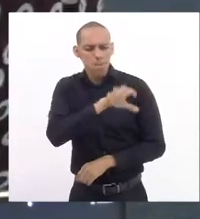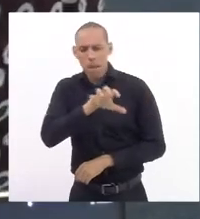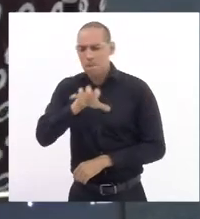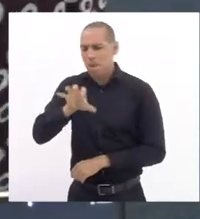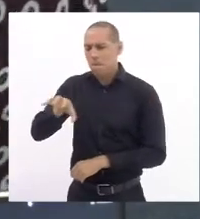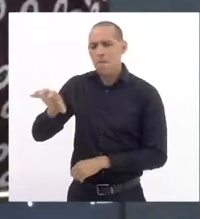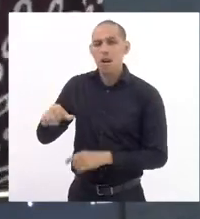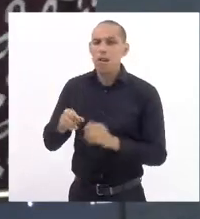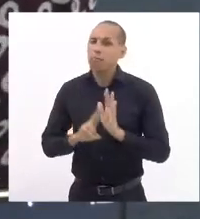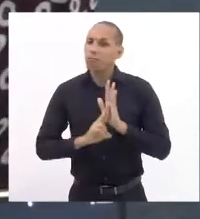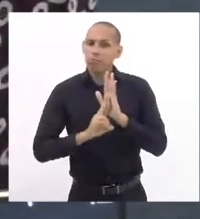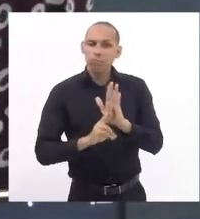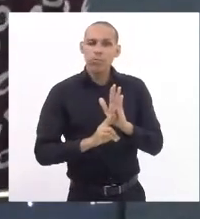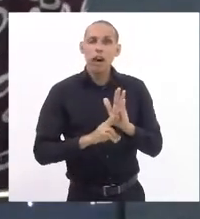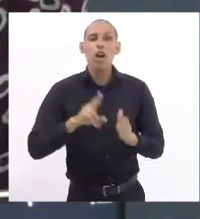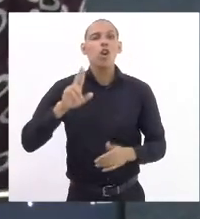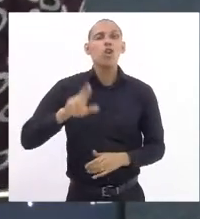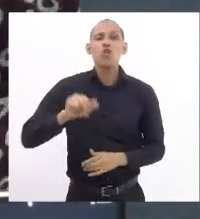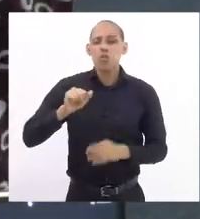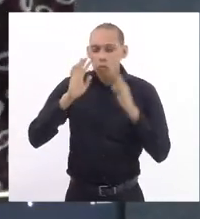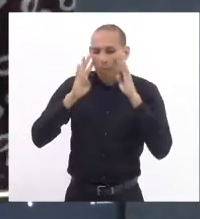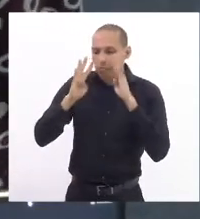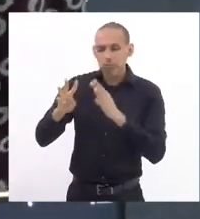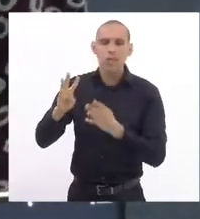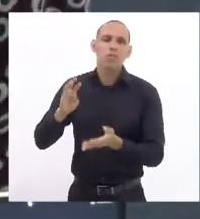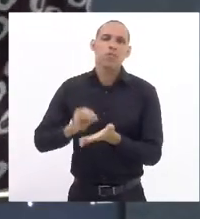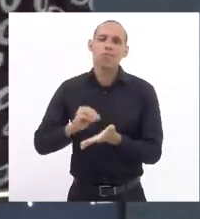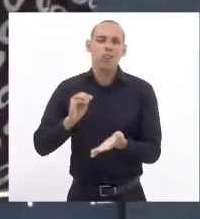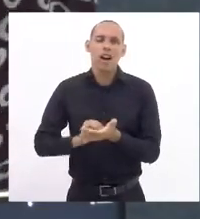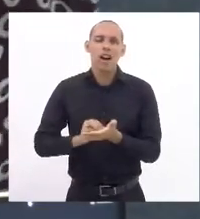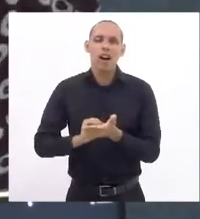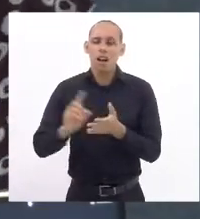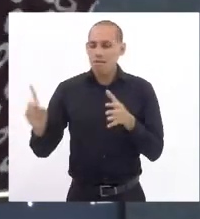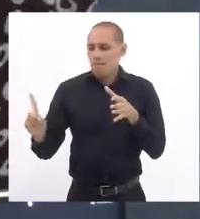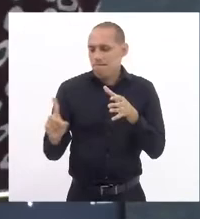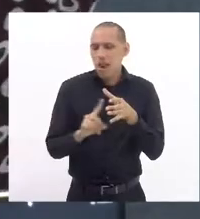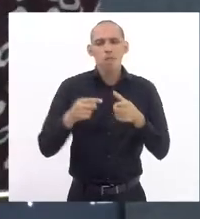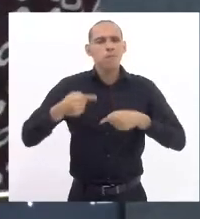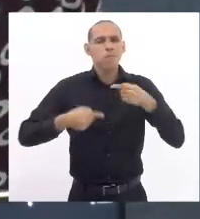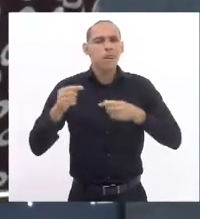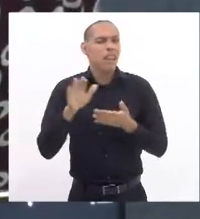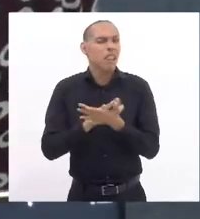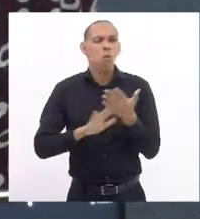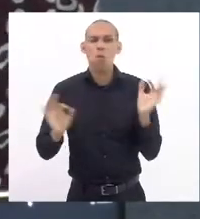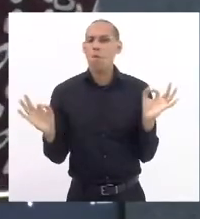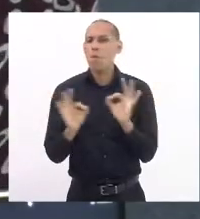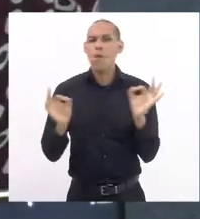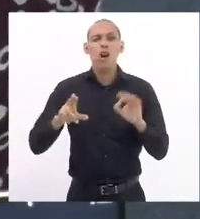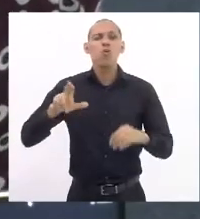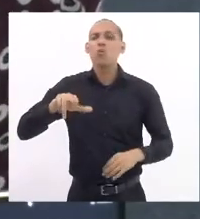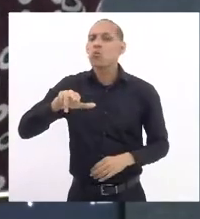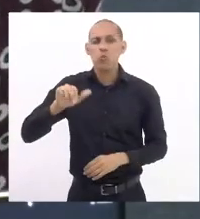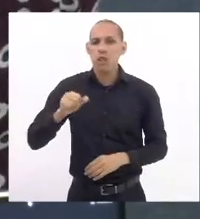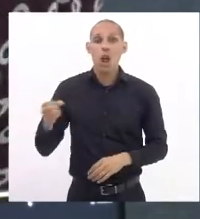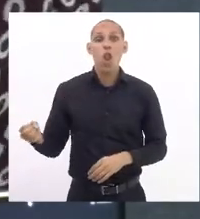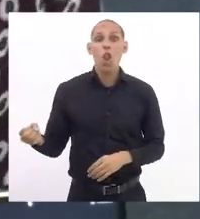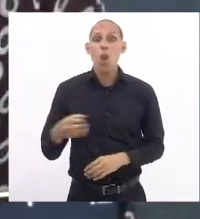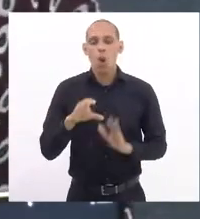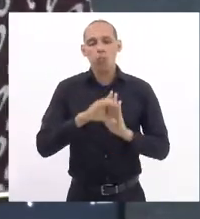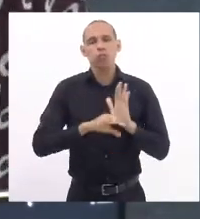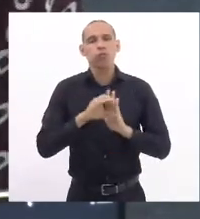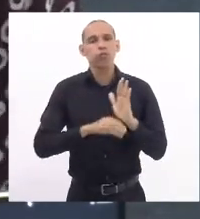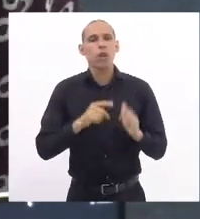esses segmentos, que nunca foram ouvidos, nunca participaram de nenhuma discussão sobre um novo currículo do ensino médio.